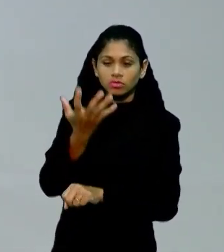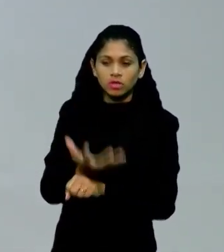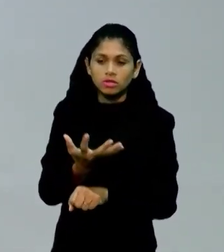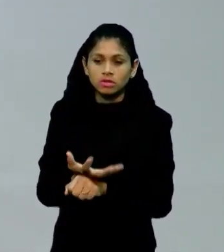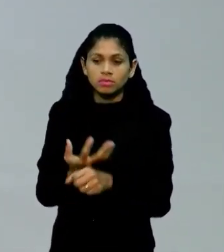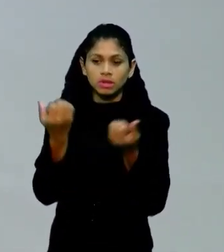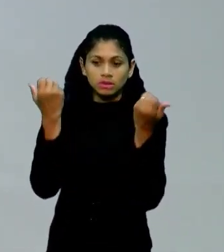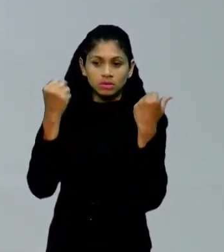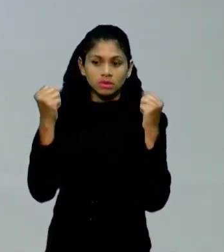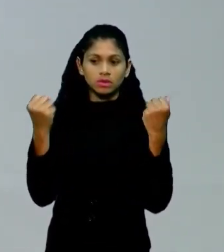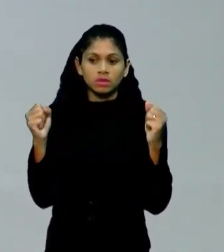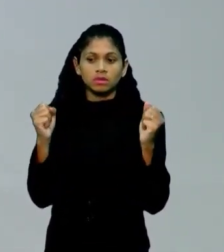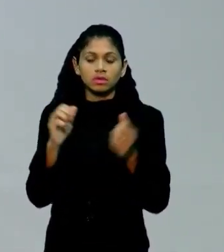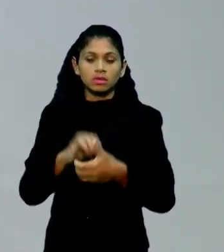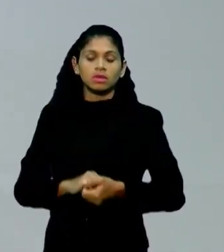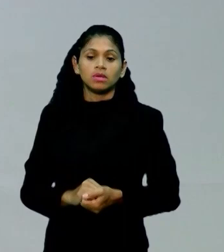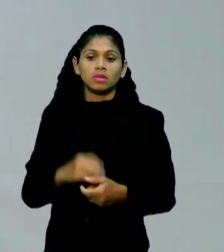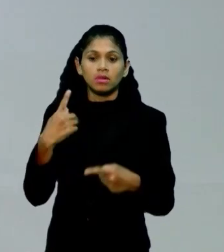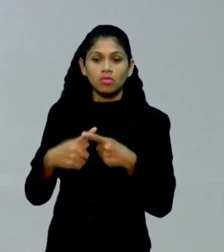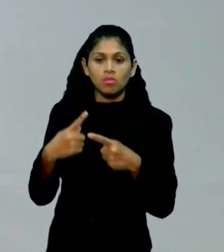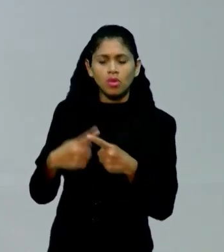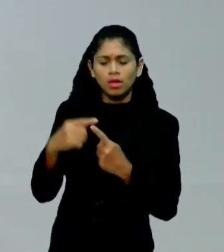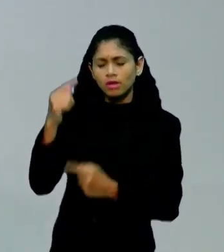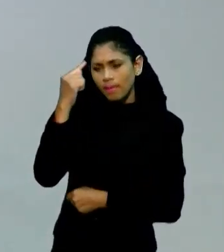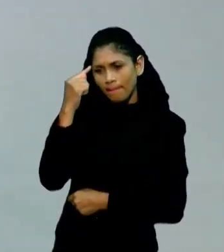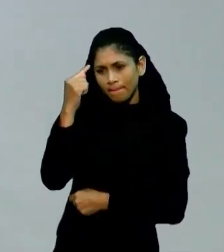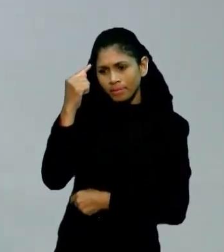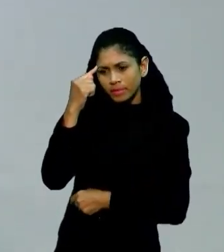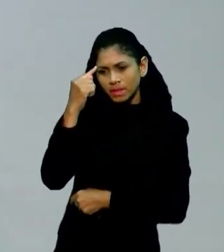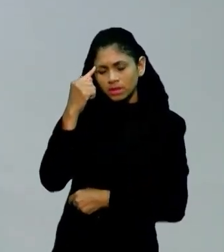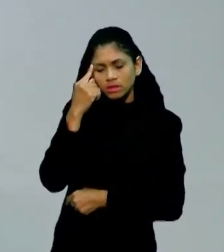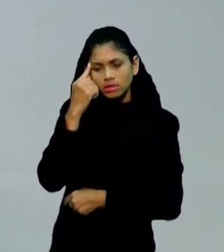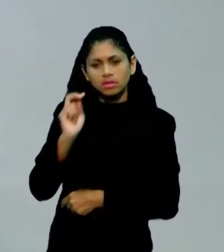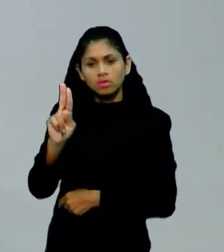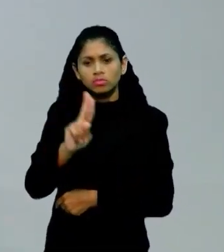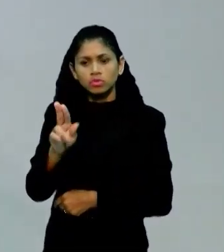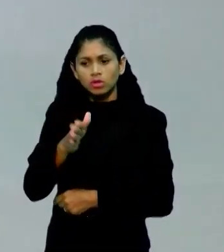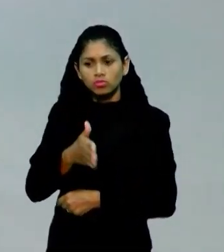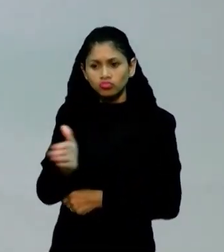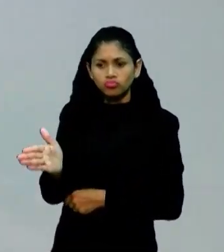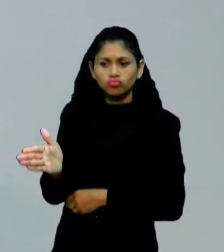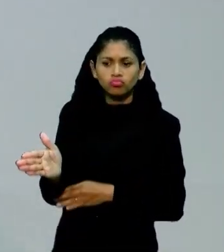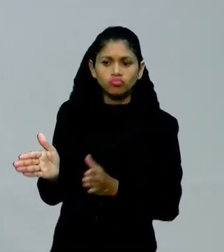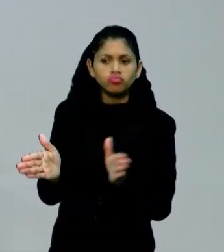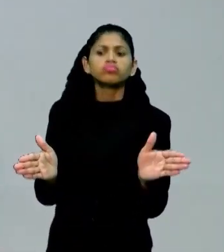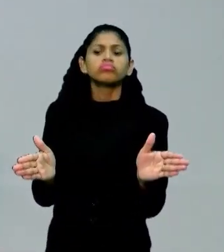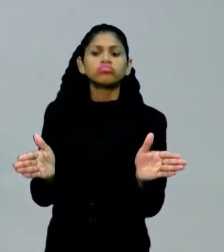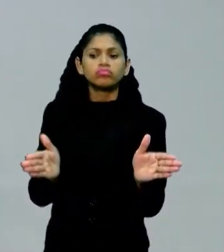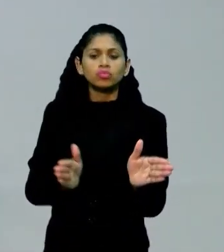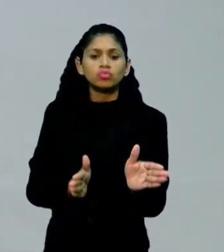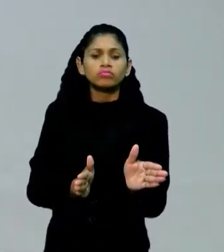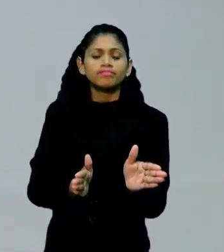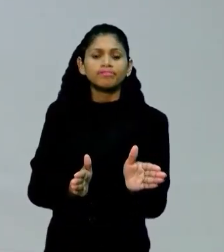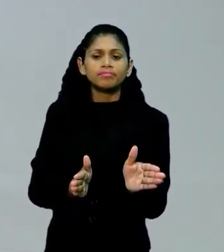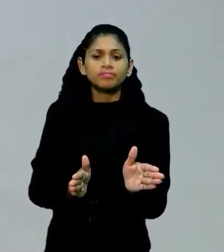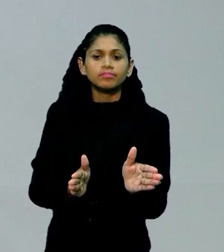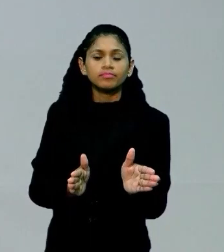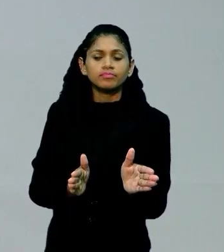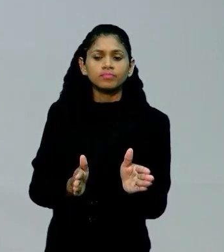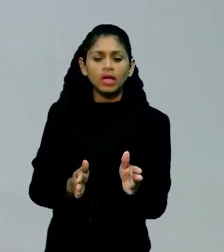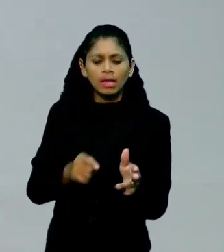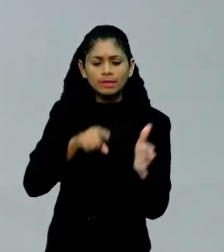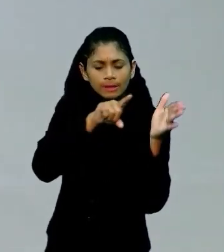estético a gente tá utilizando um direcionamento o que é que a gente Analisa na estética Sim a gente analisa o